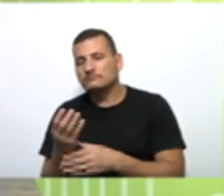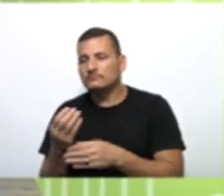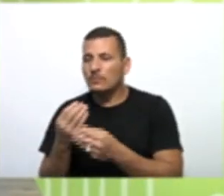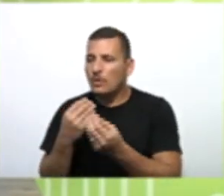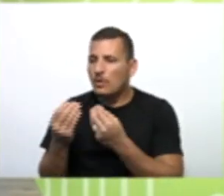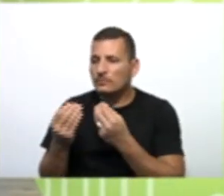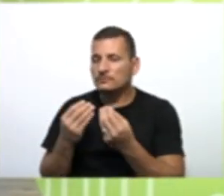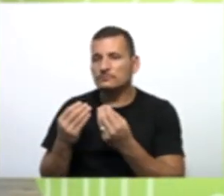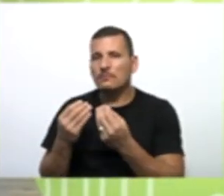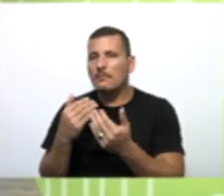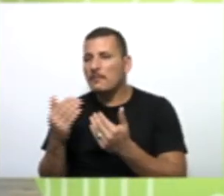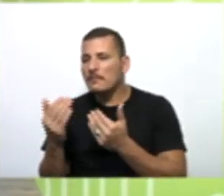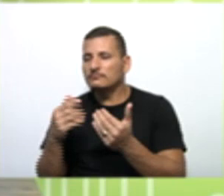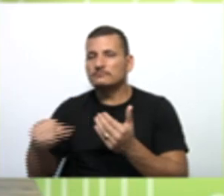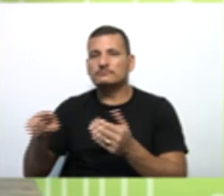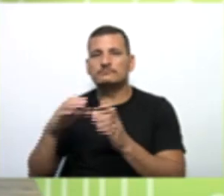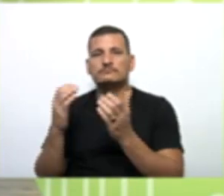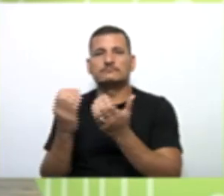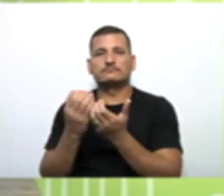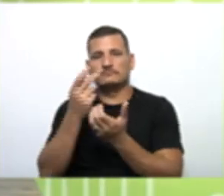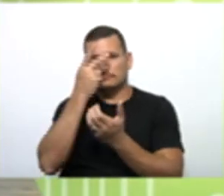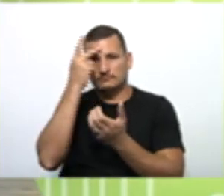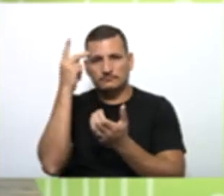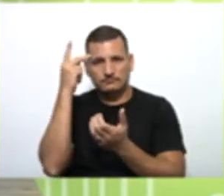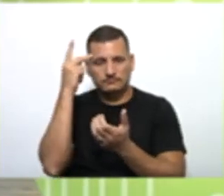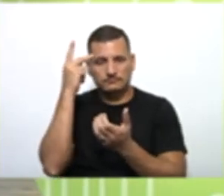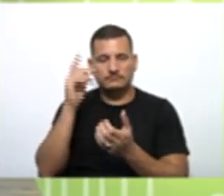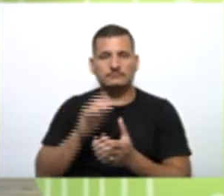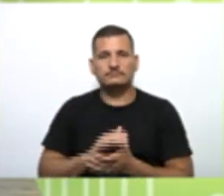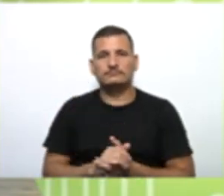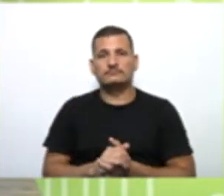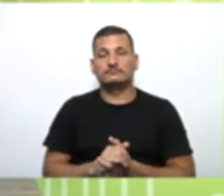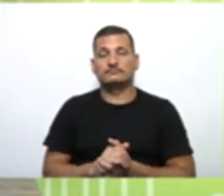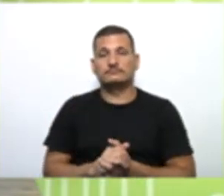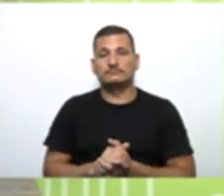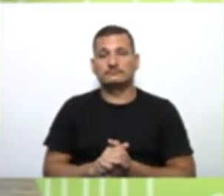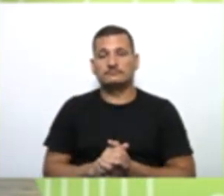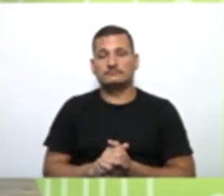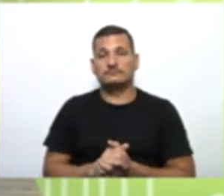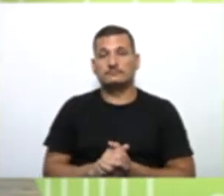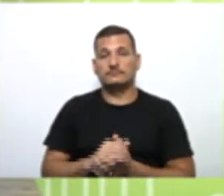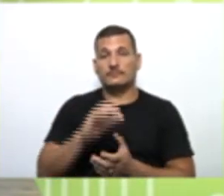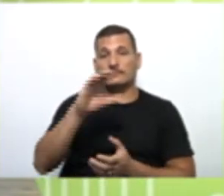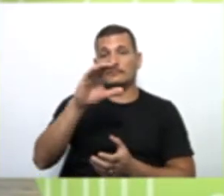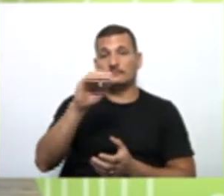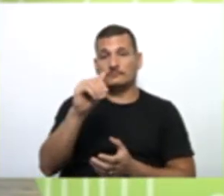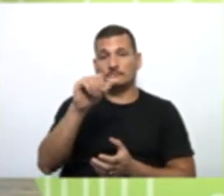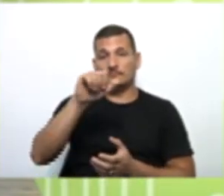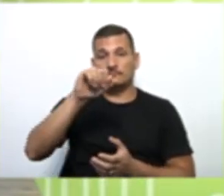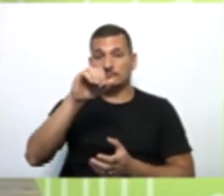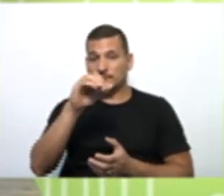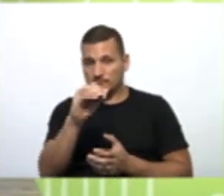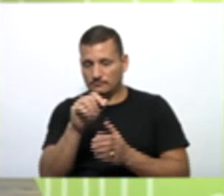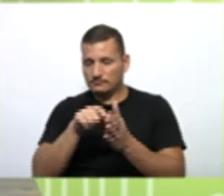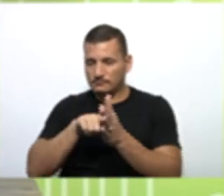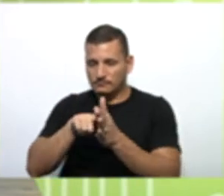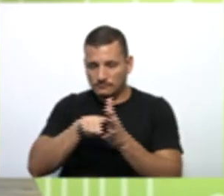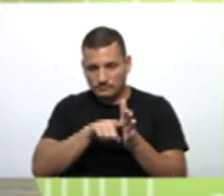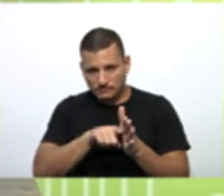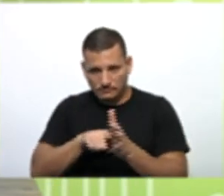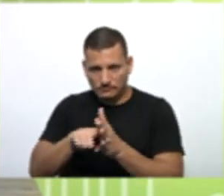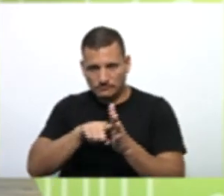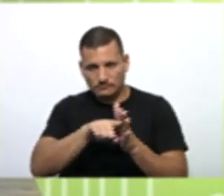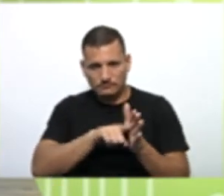conversar com as pessoas dessa comunidade. E um estudo de caso, que é basicamente o que o professor Cássio também desenvolve,